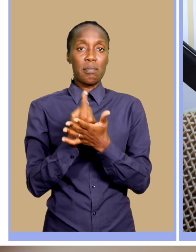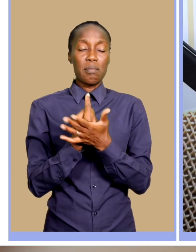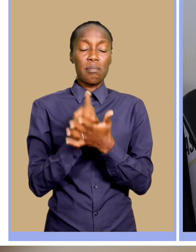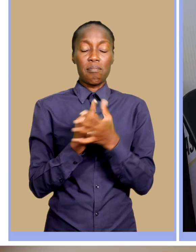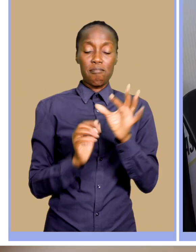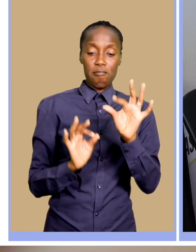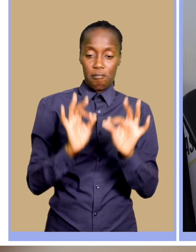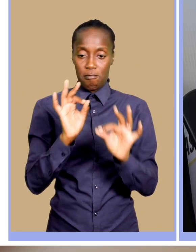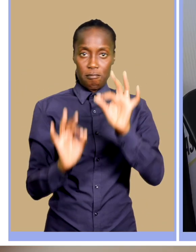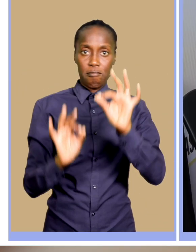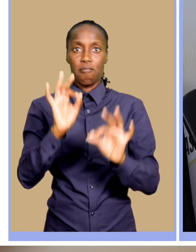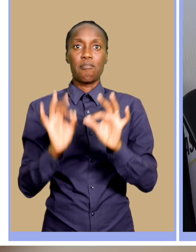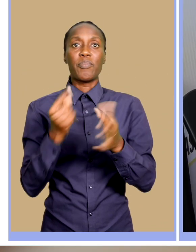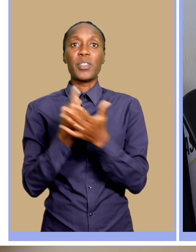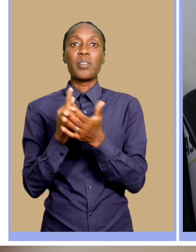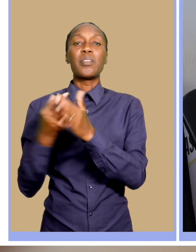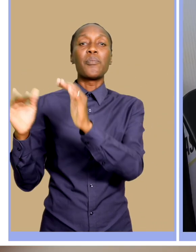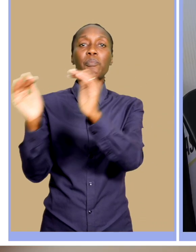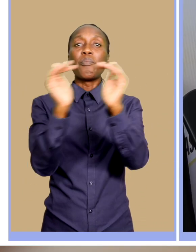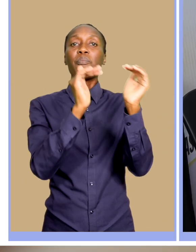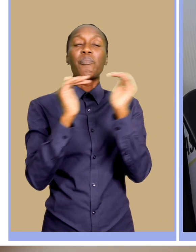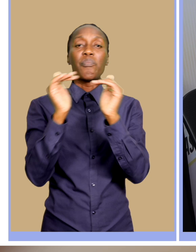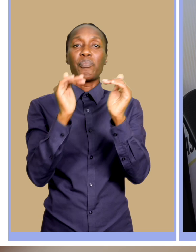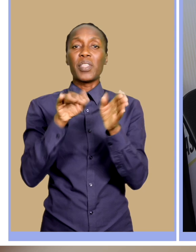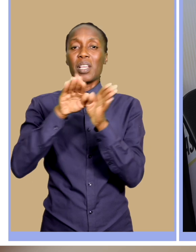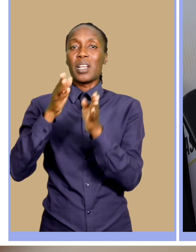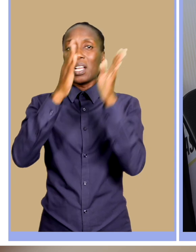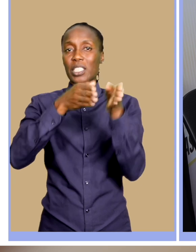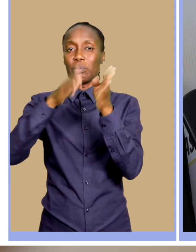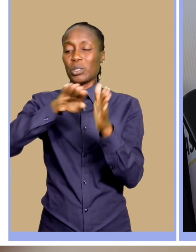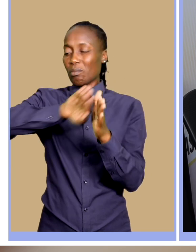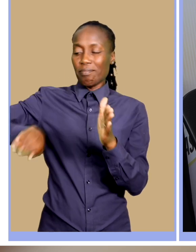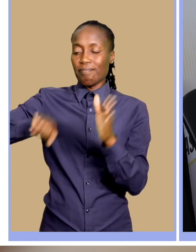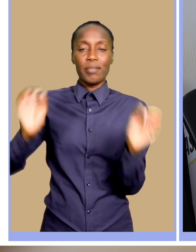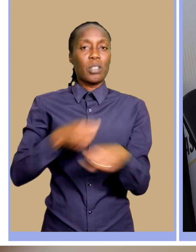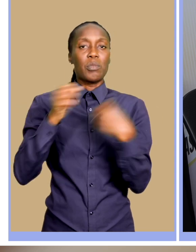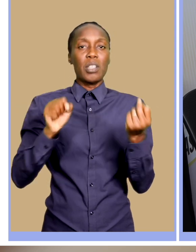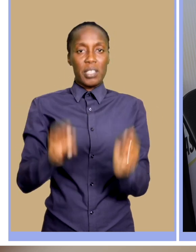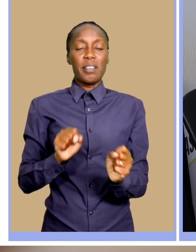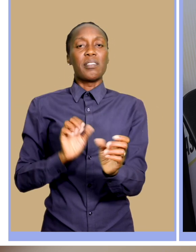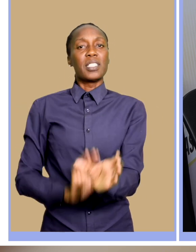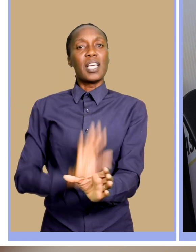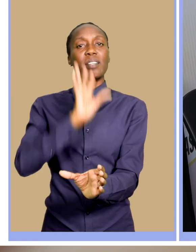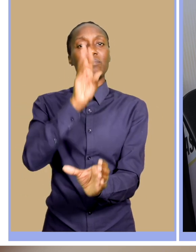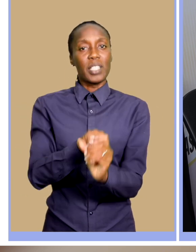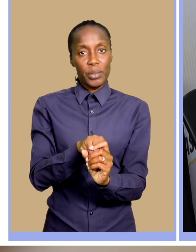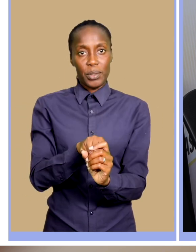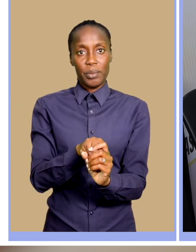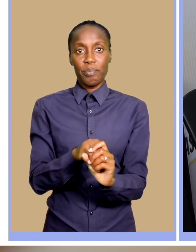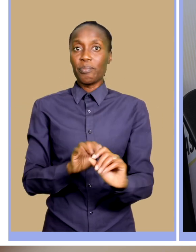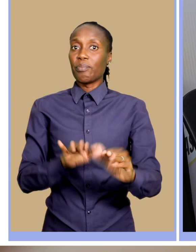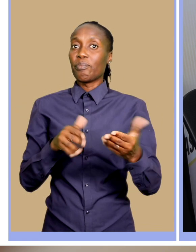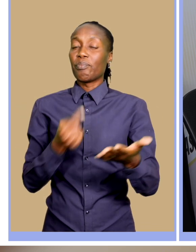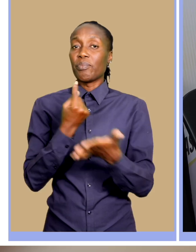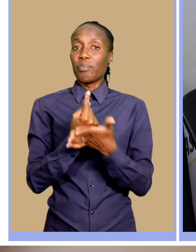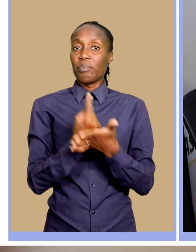justas, equitativas, que não deixem ninguém de fora. Sim. Acima de tudo,